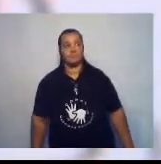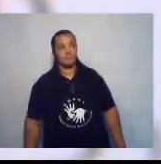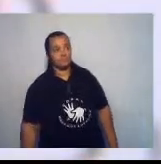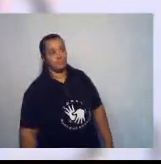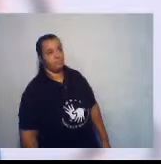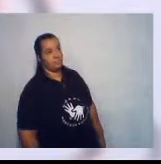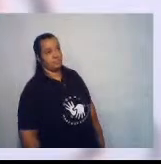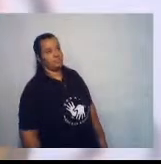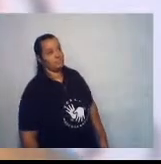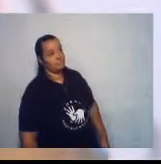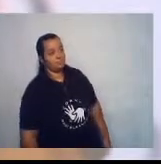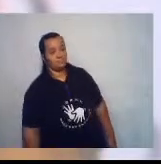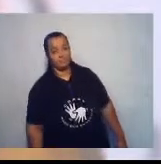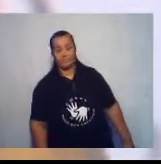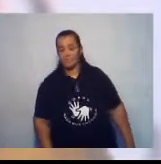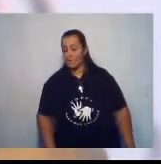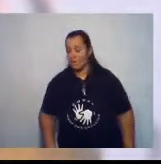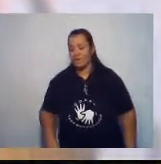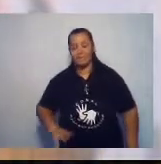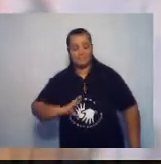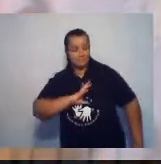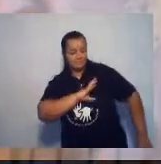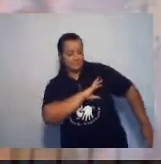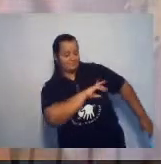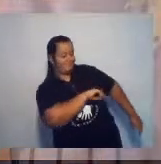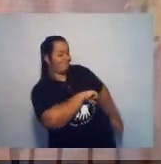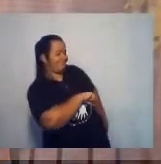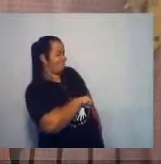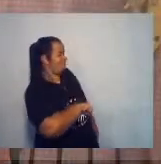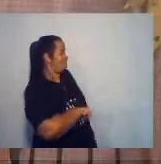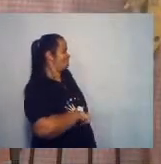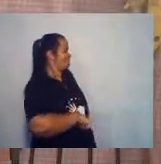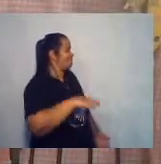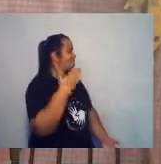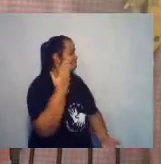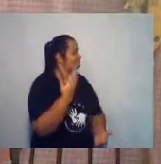carinho por amor,